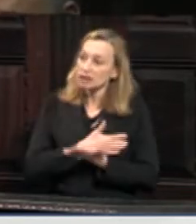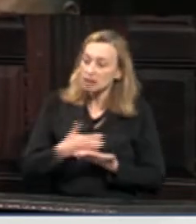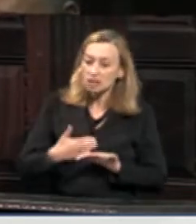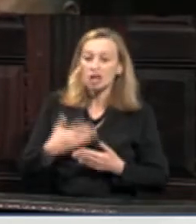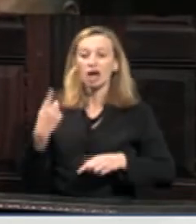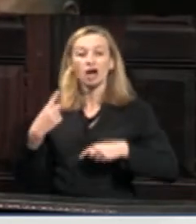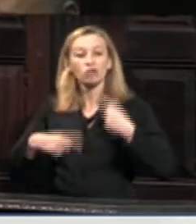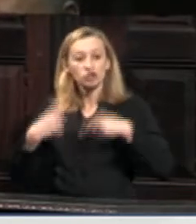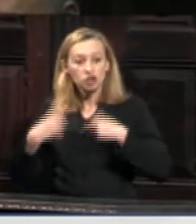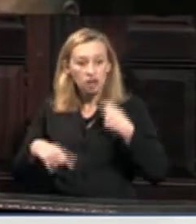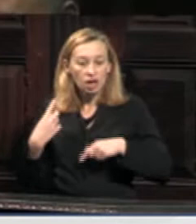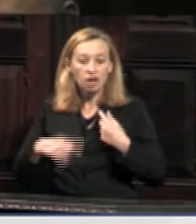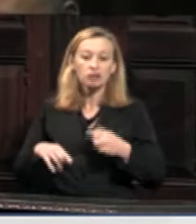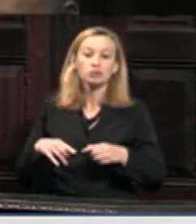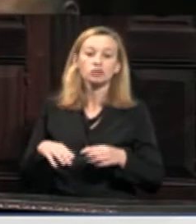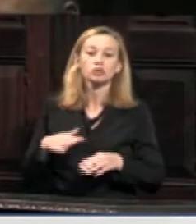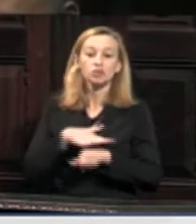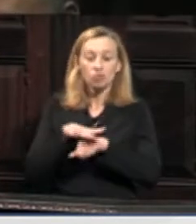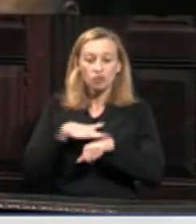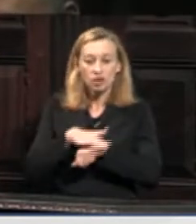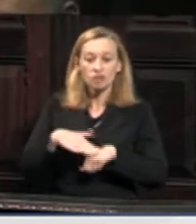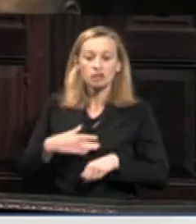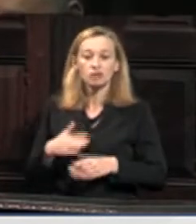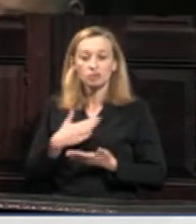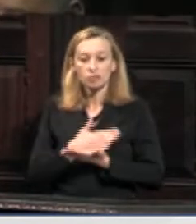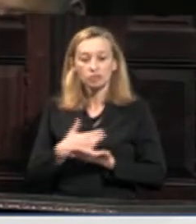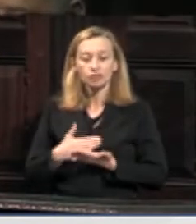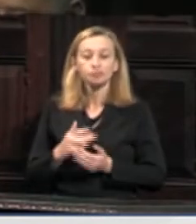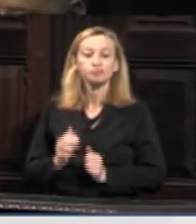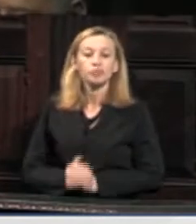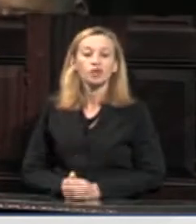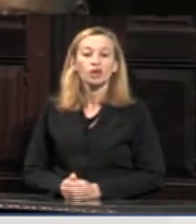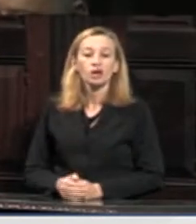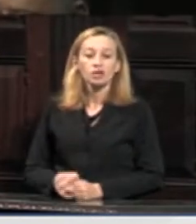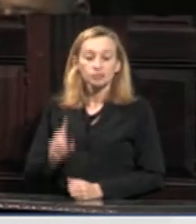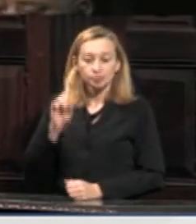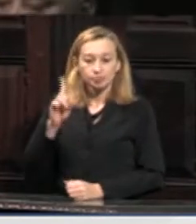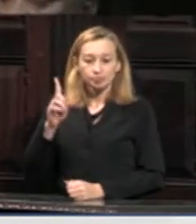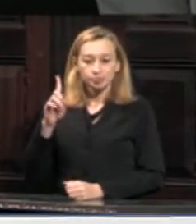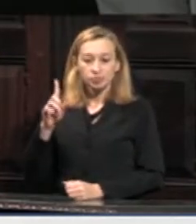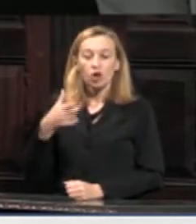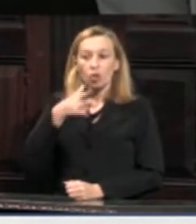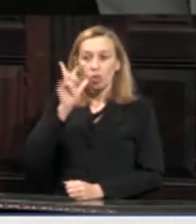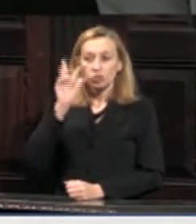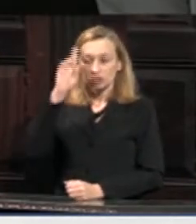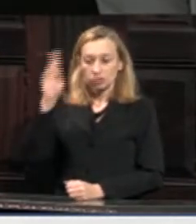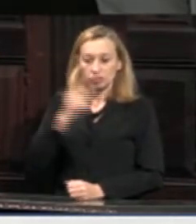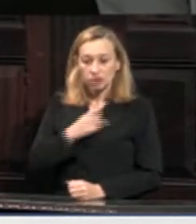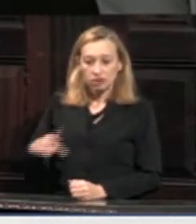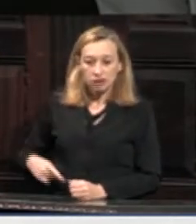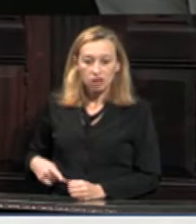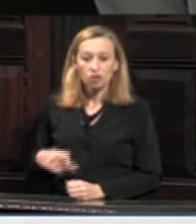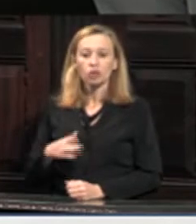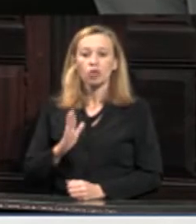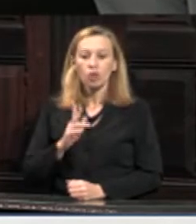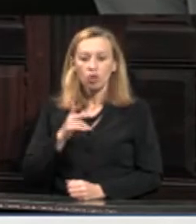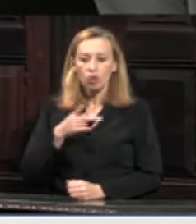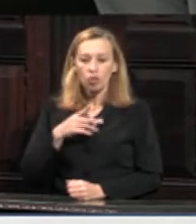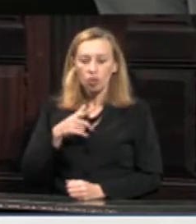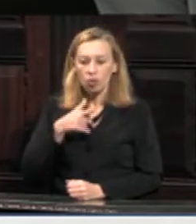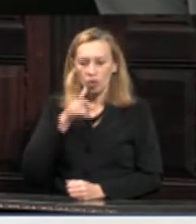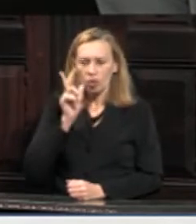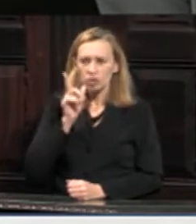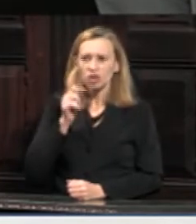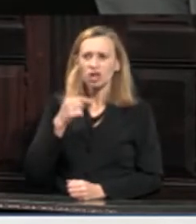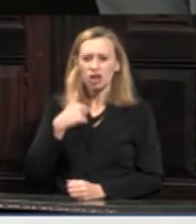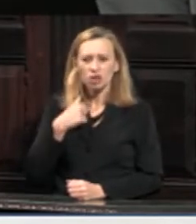essa conversa para a construção desse entendimento. Me permite, senhor presidente? Pois não, deputado Valdec. Porque ontem, justamente por isso que eu queria intervir, mas não serei